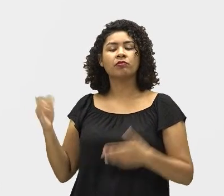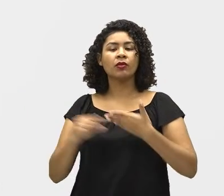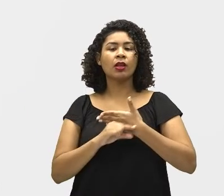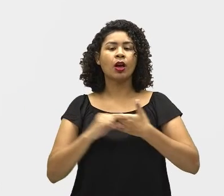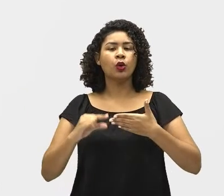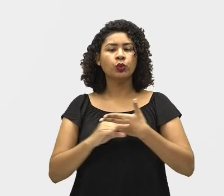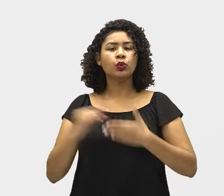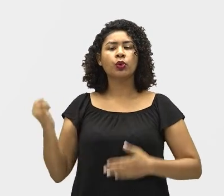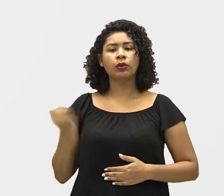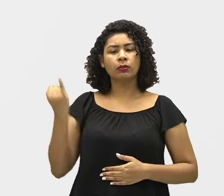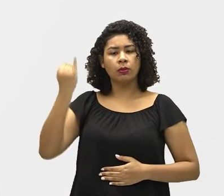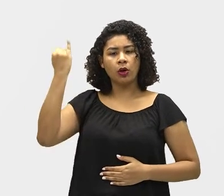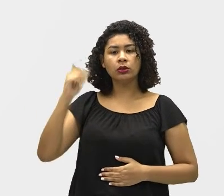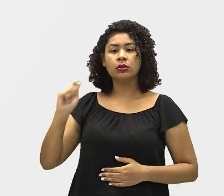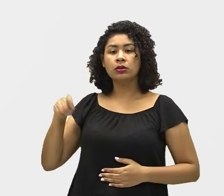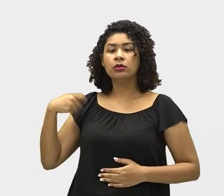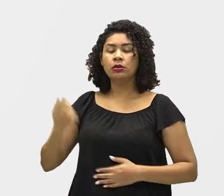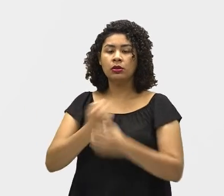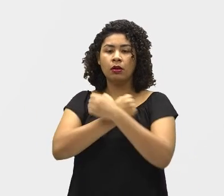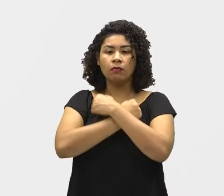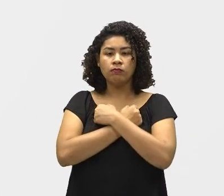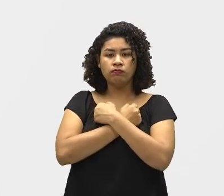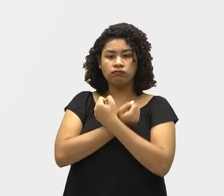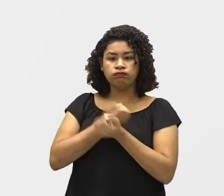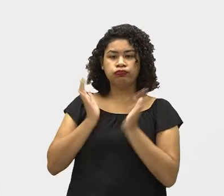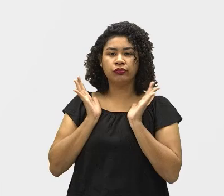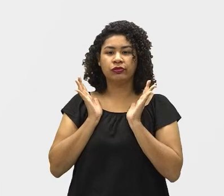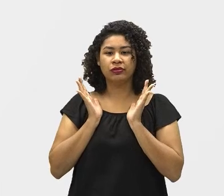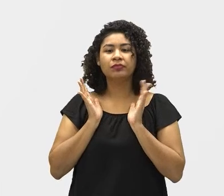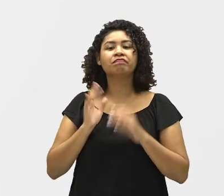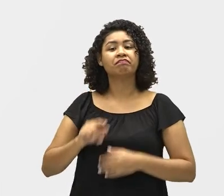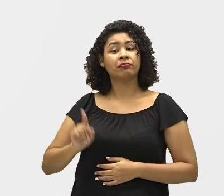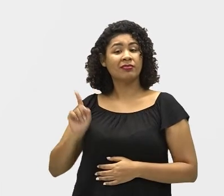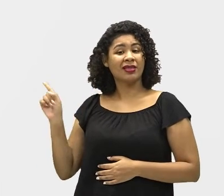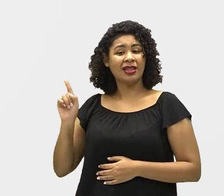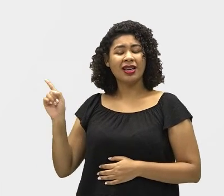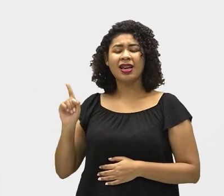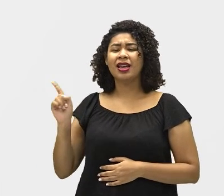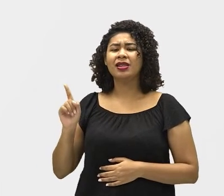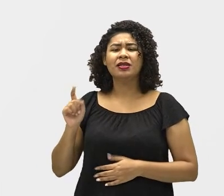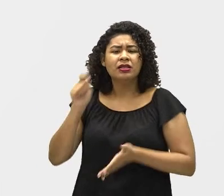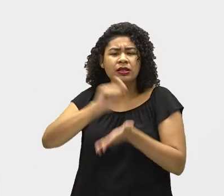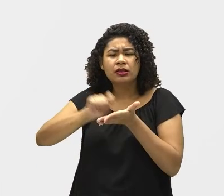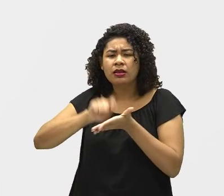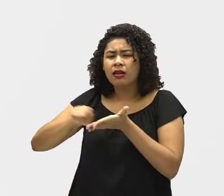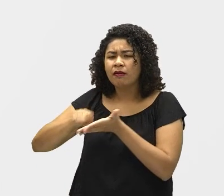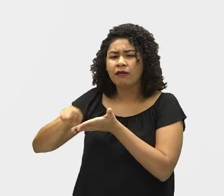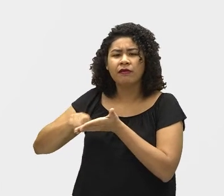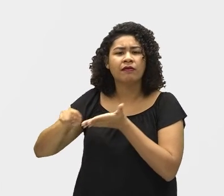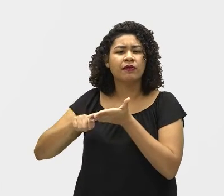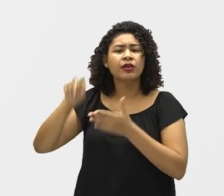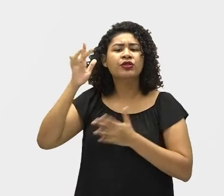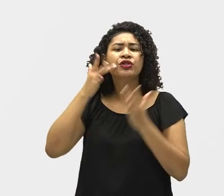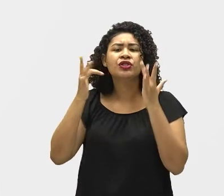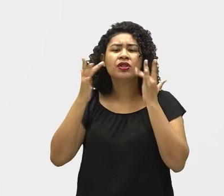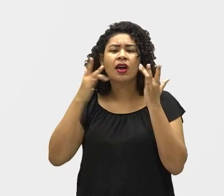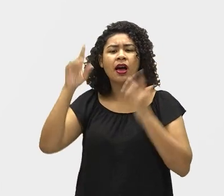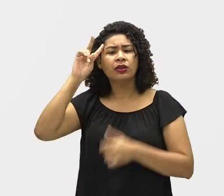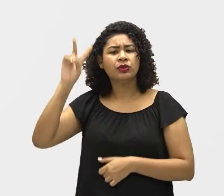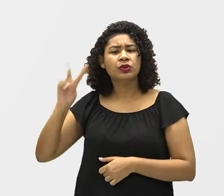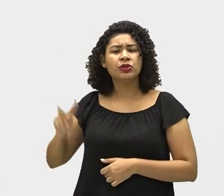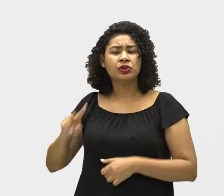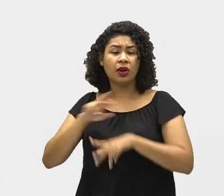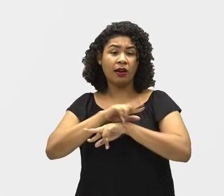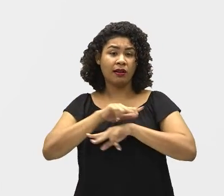que é William Shakespeare, considerado um dos maiores dramaturgos de todos os tempos. Abordou em